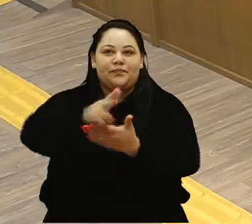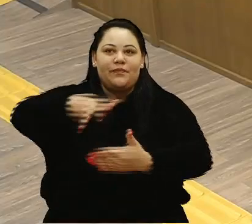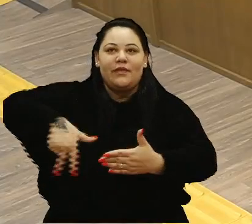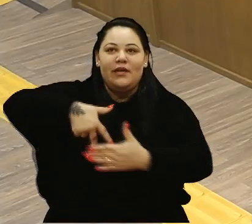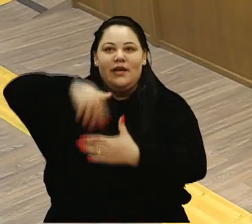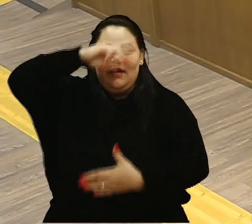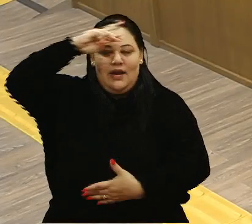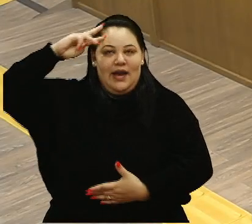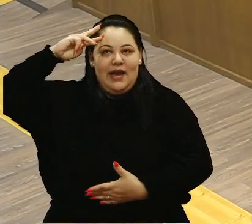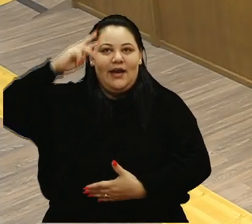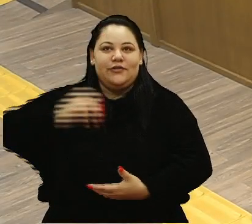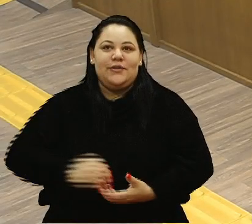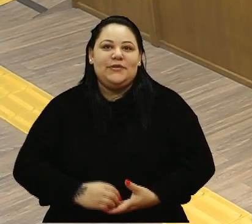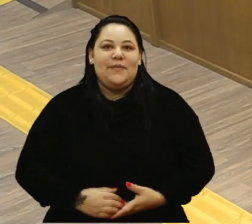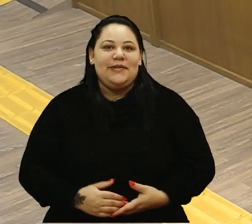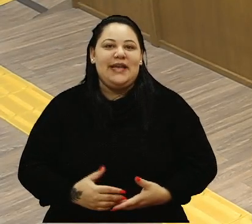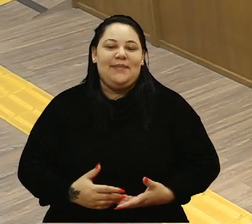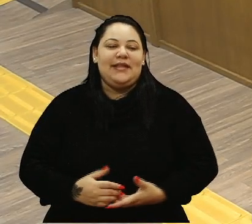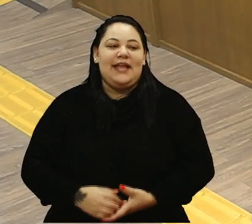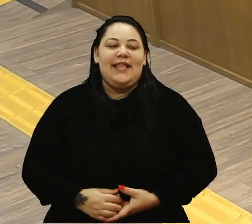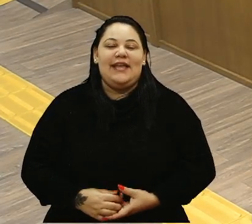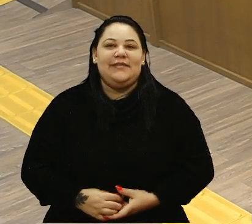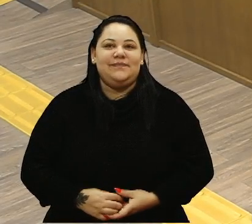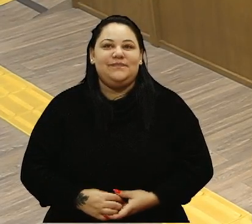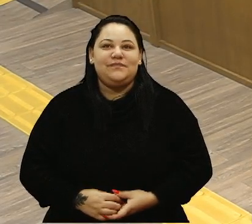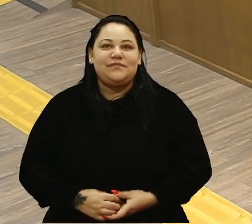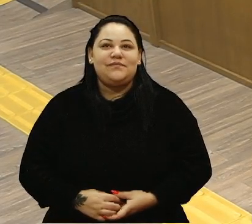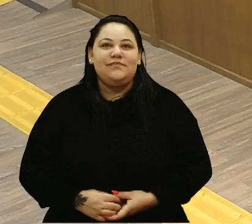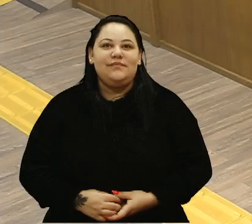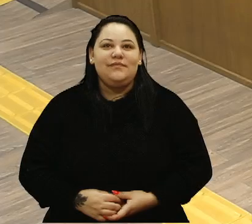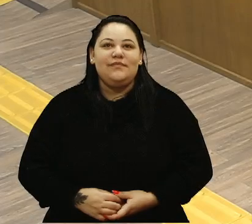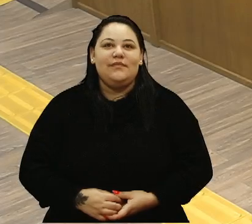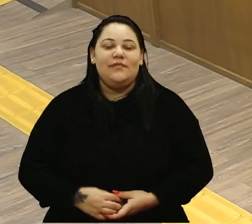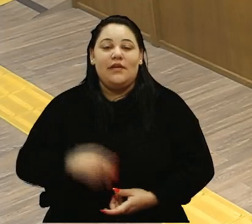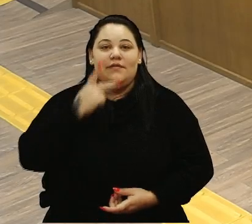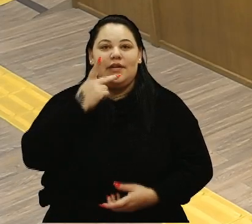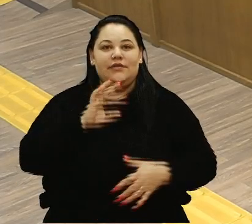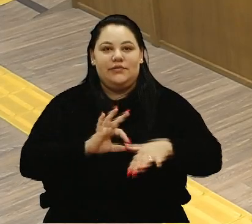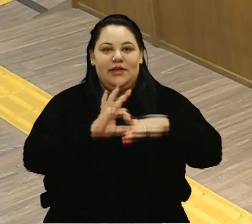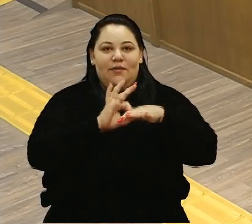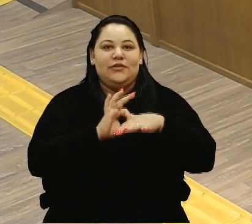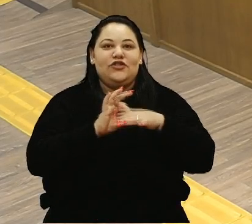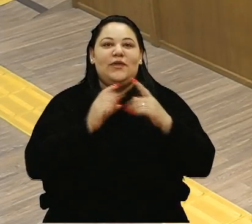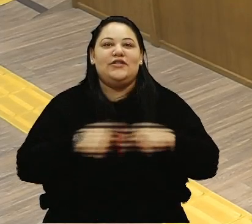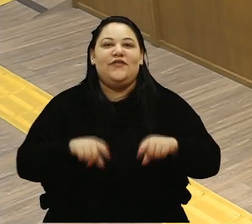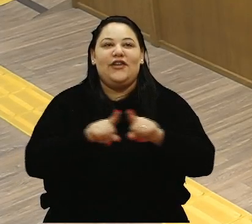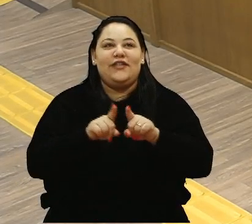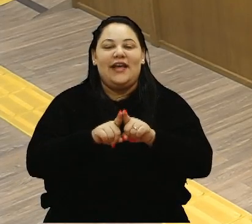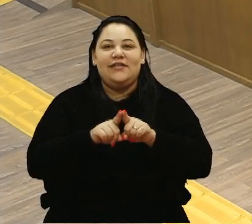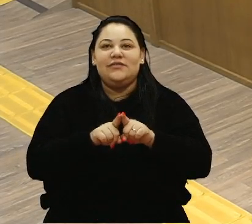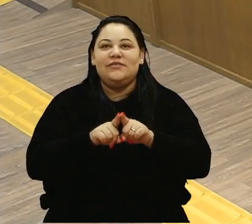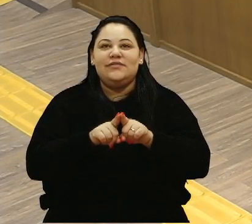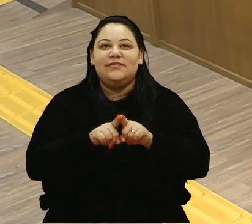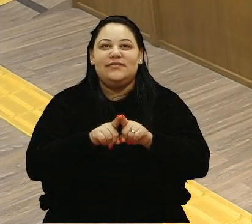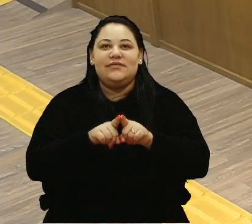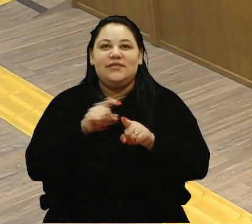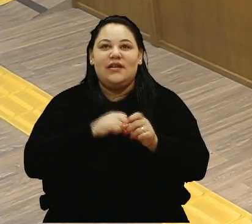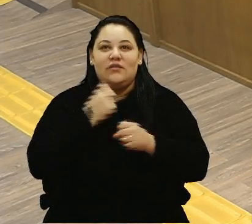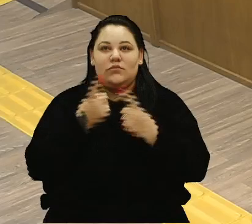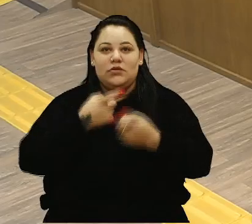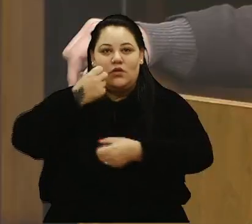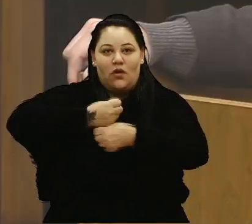Juliano Valim. Então, nessa minha declaração de líder, vou falar de obras, demandas que estão sendo